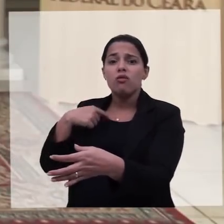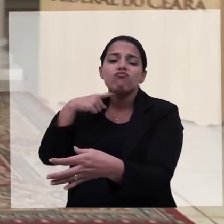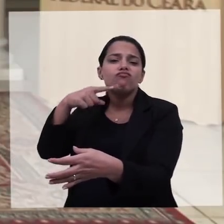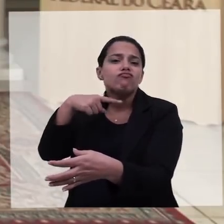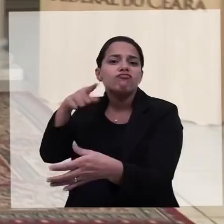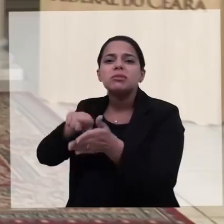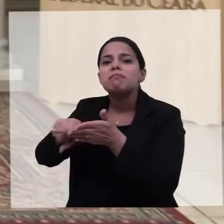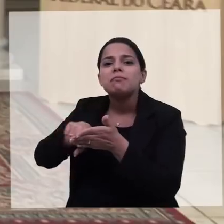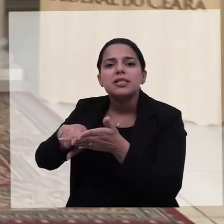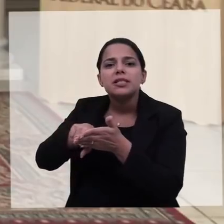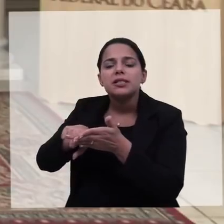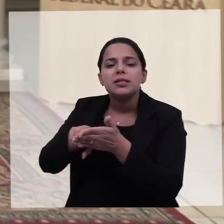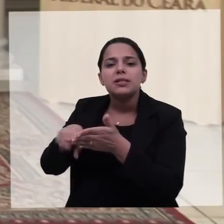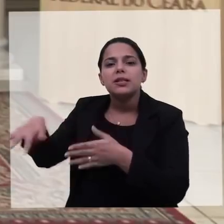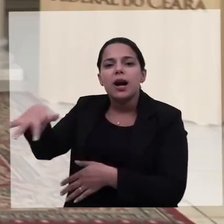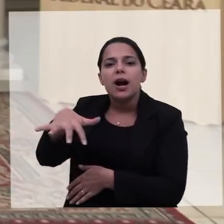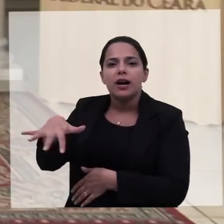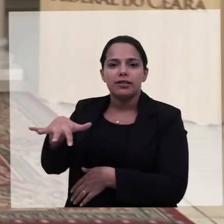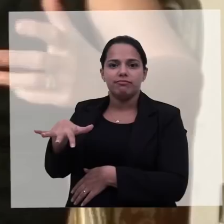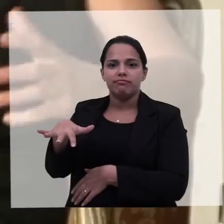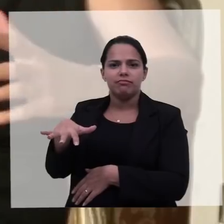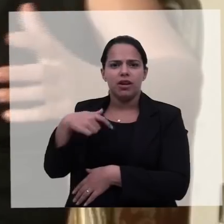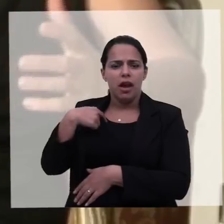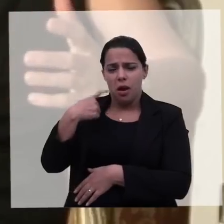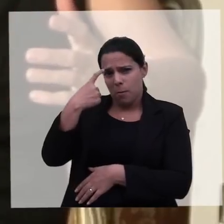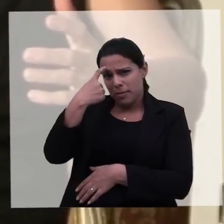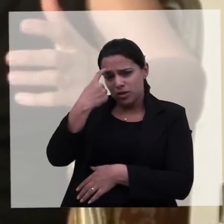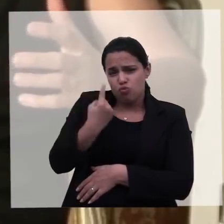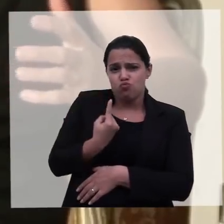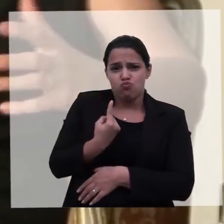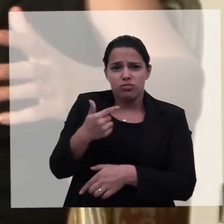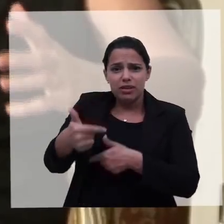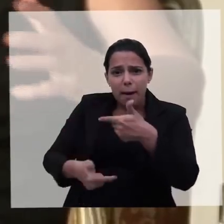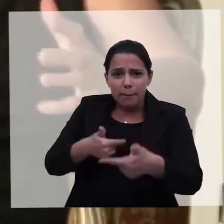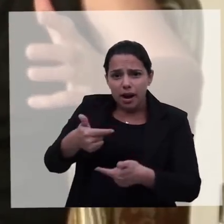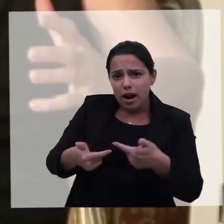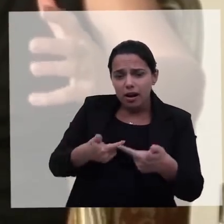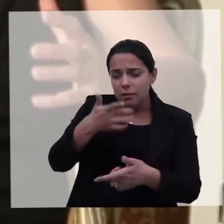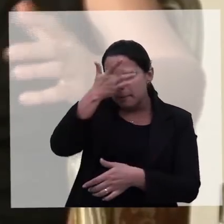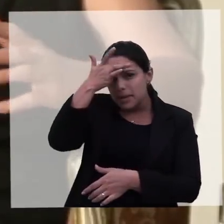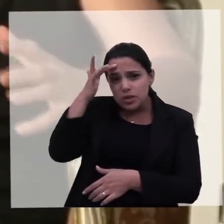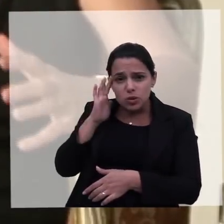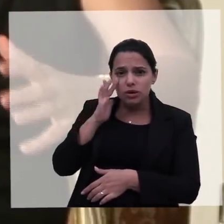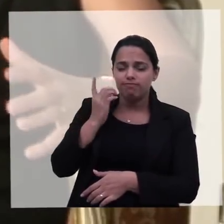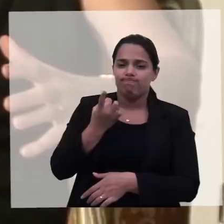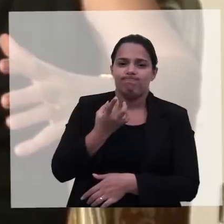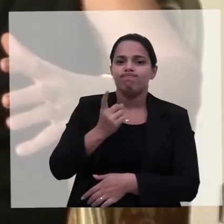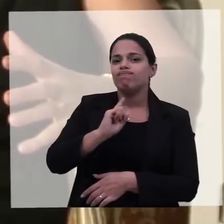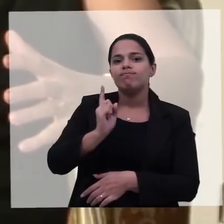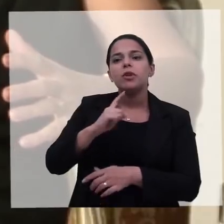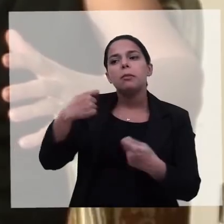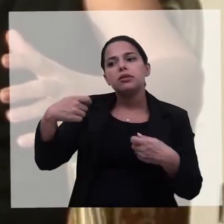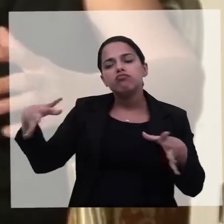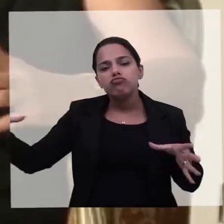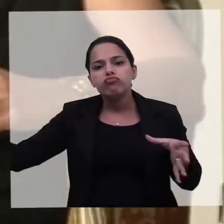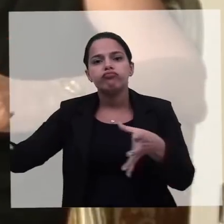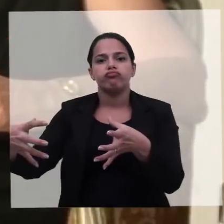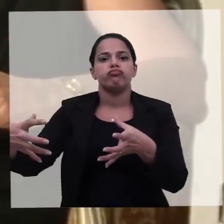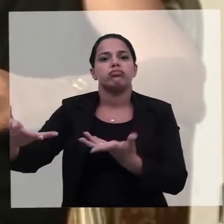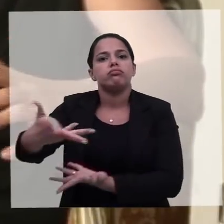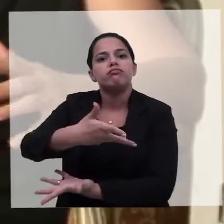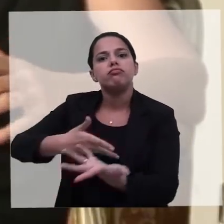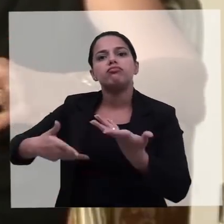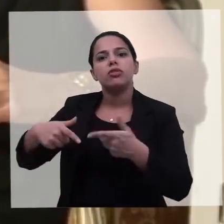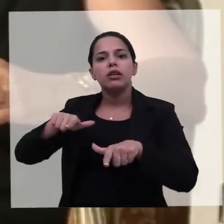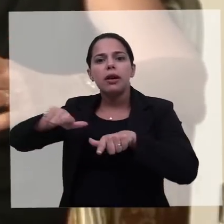aquelas pesquisas. Não teria, não é uma coisa de uma mão só, é uma mão dupla. Né? Foi